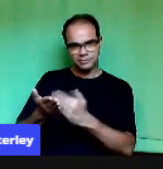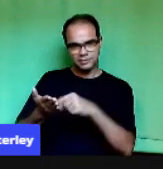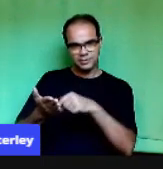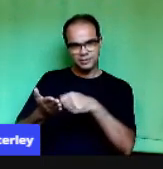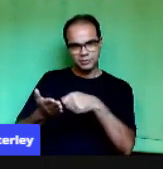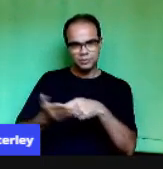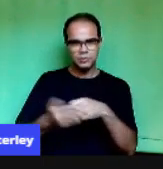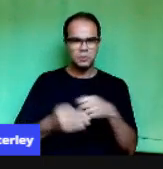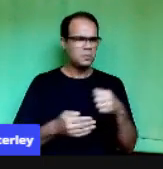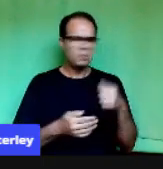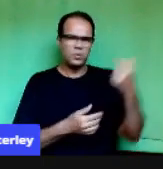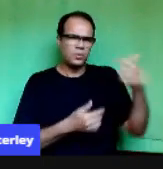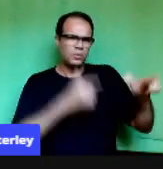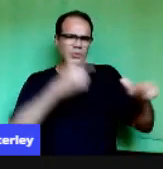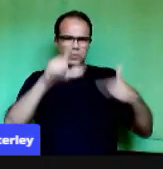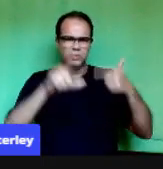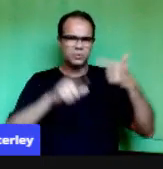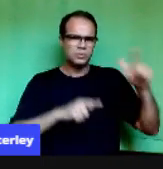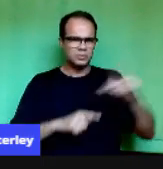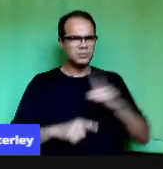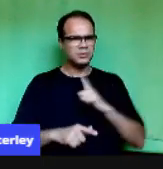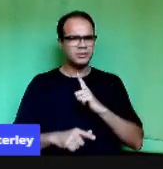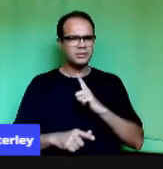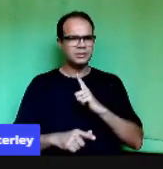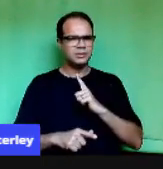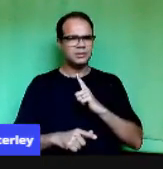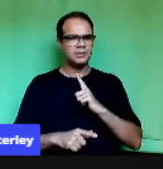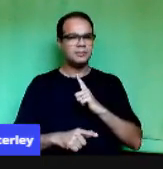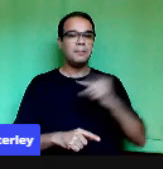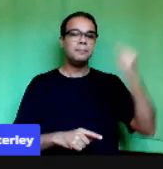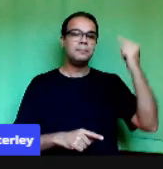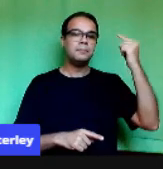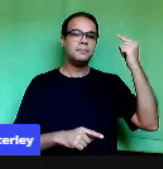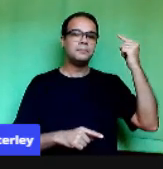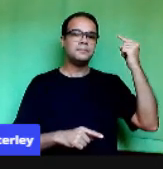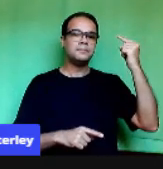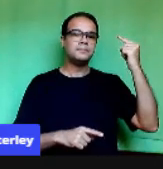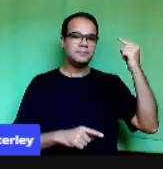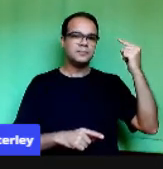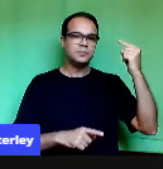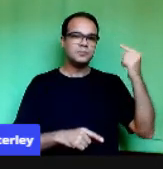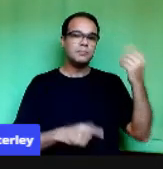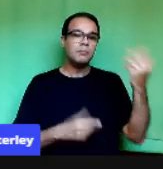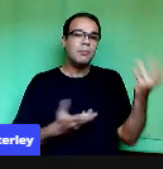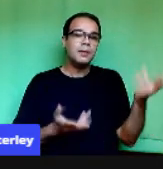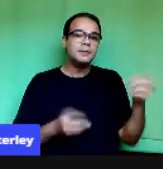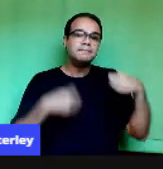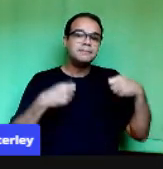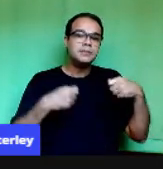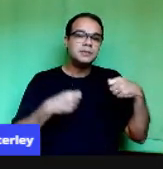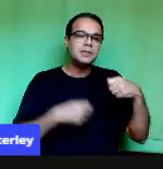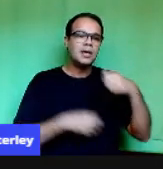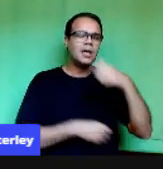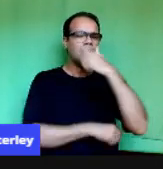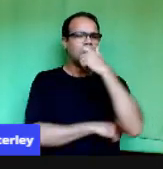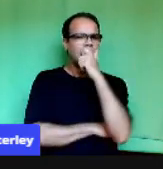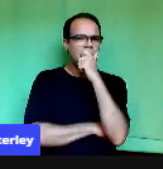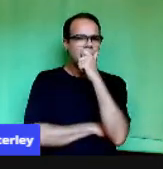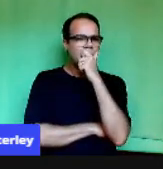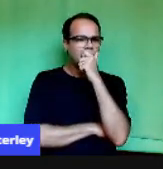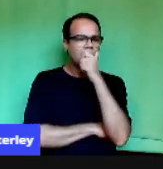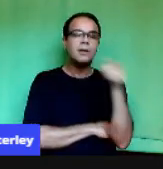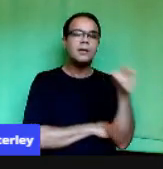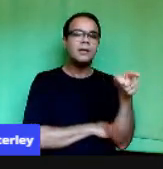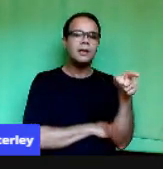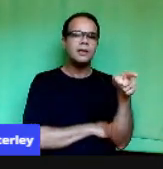pelos outros meios virtuais, e daqui a pouco nós vamos ter algumas dicas muito interessantes, mas nós temos que ouvir e compartilhar isso de uma maneira